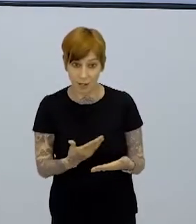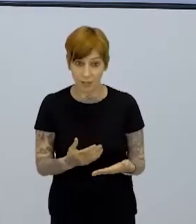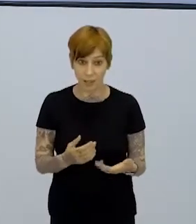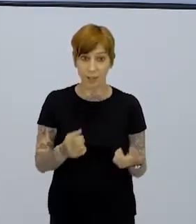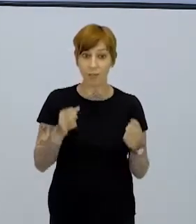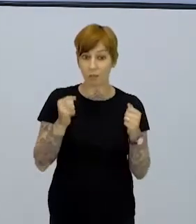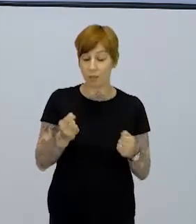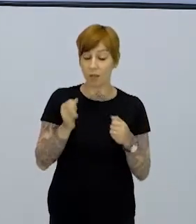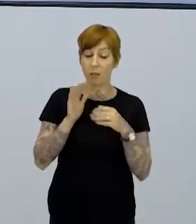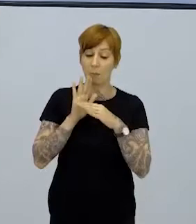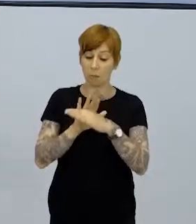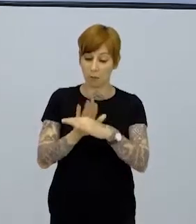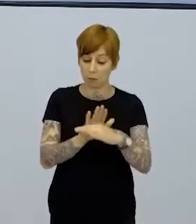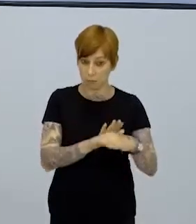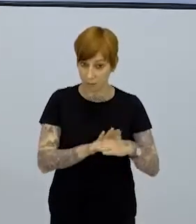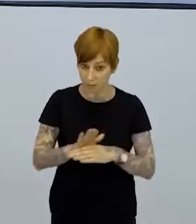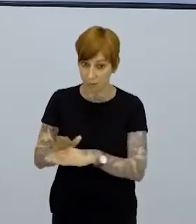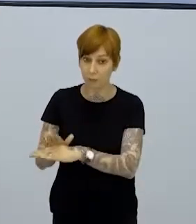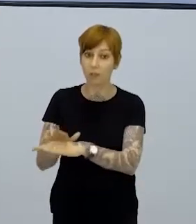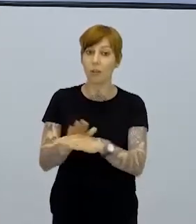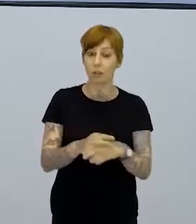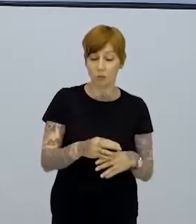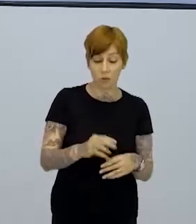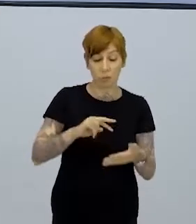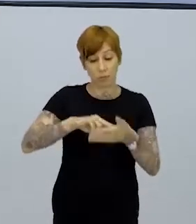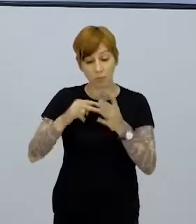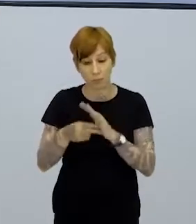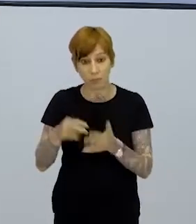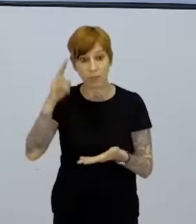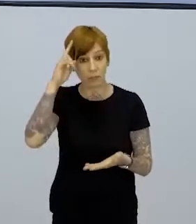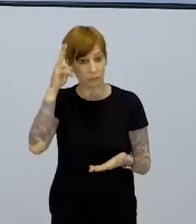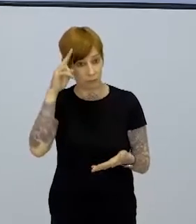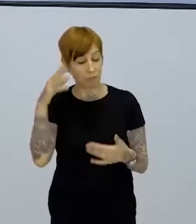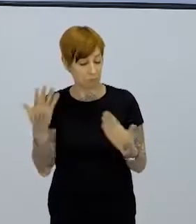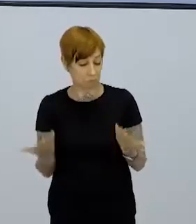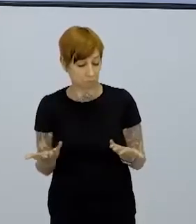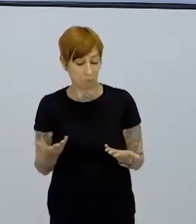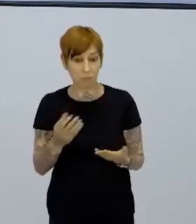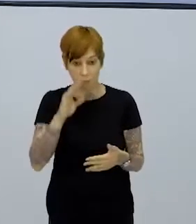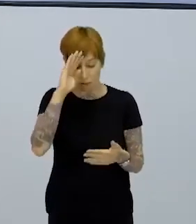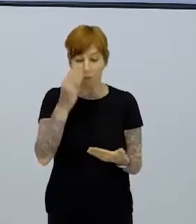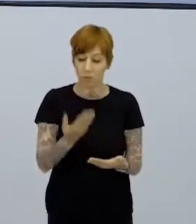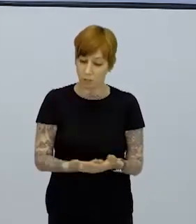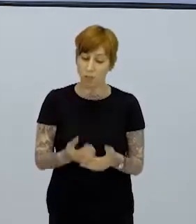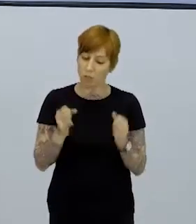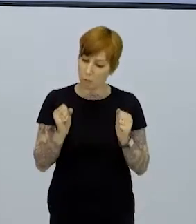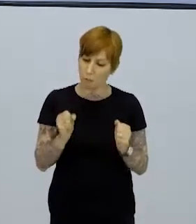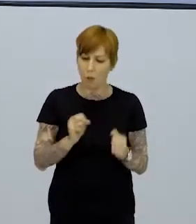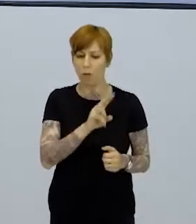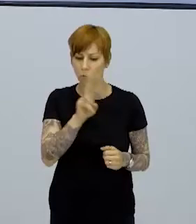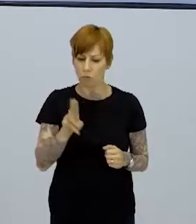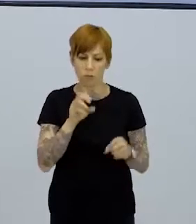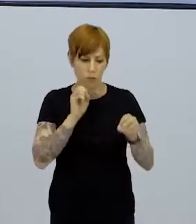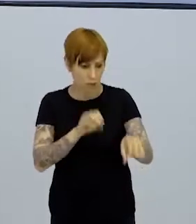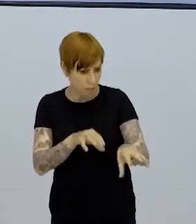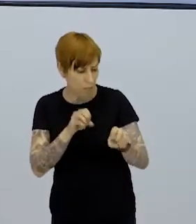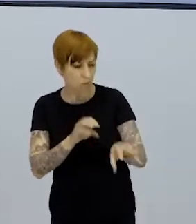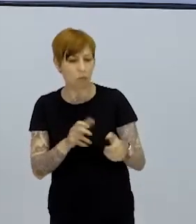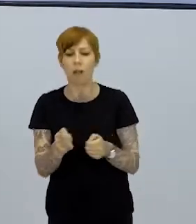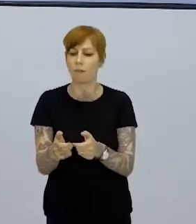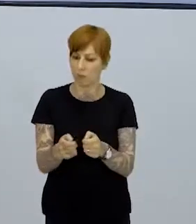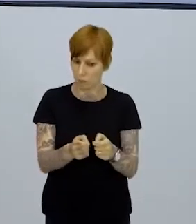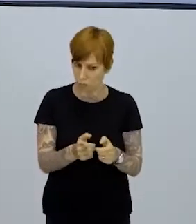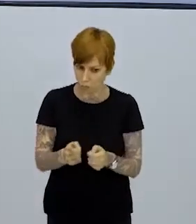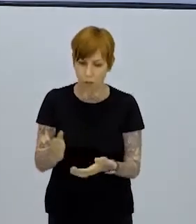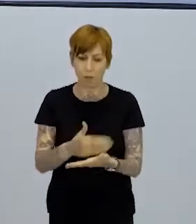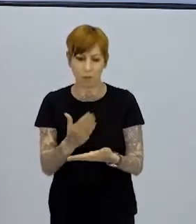de ajuda, que pode trazer um embasamento histórico, enfim, é uma crença. Eu acho que você pode educar usando histórias em quadrinhos e videogames. É uma crença,